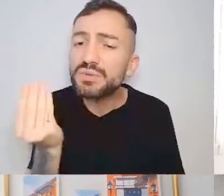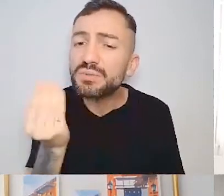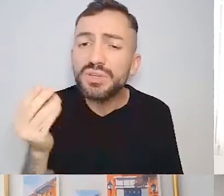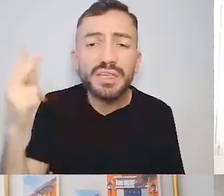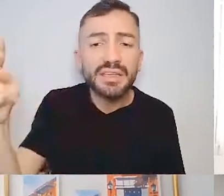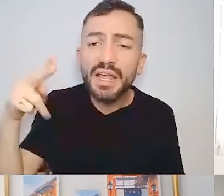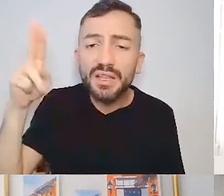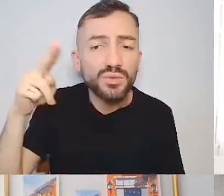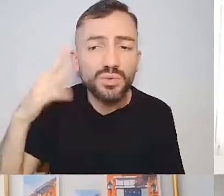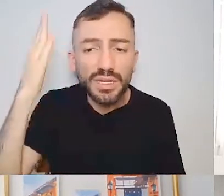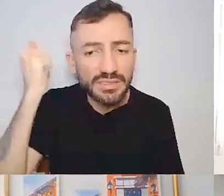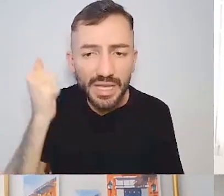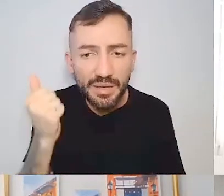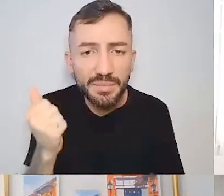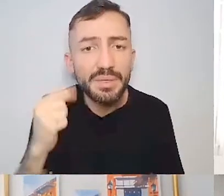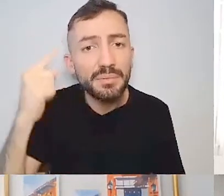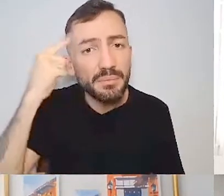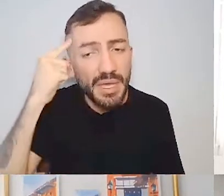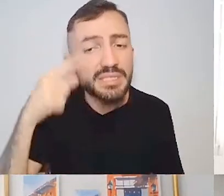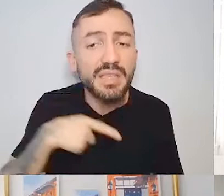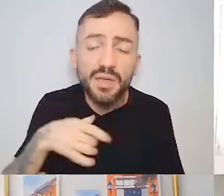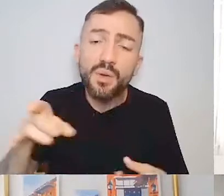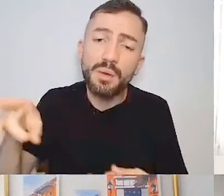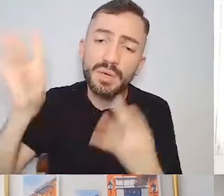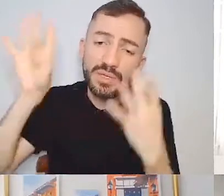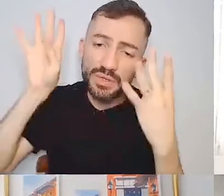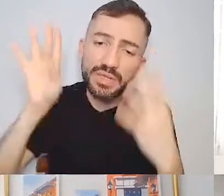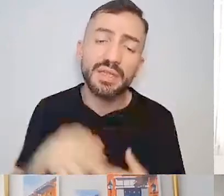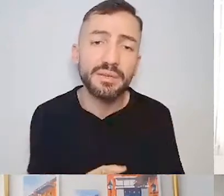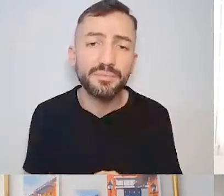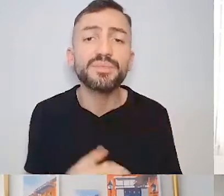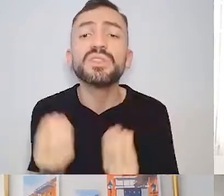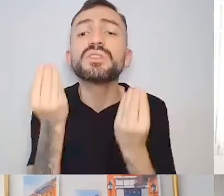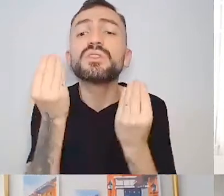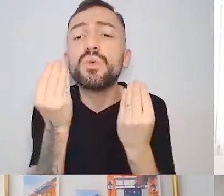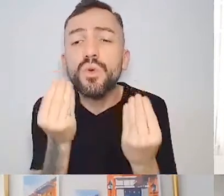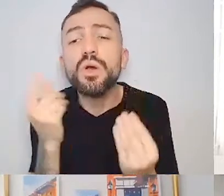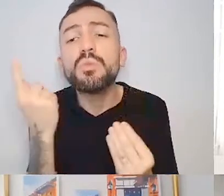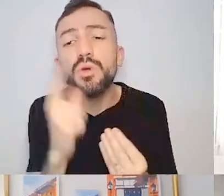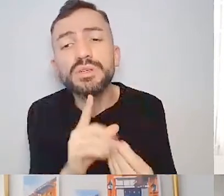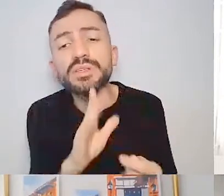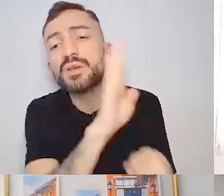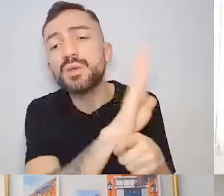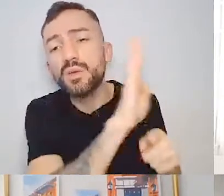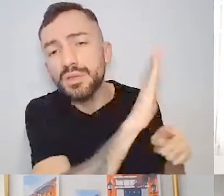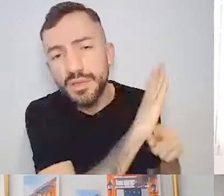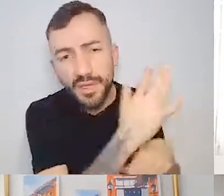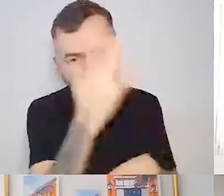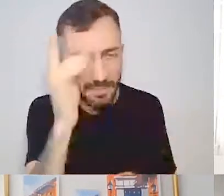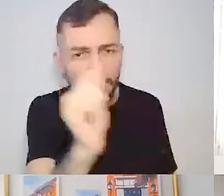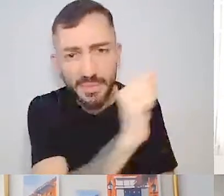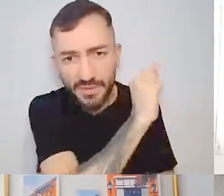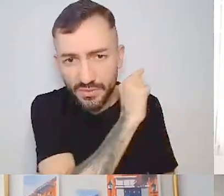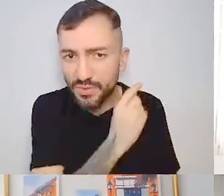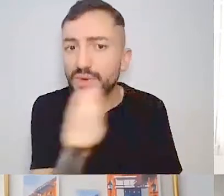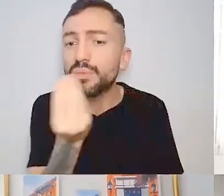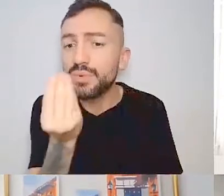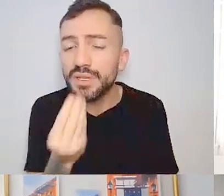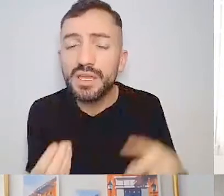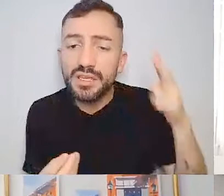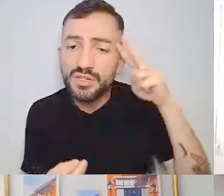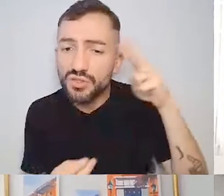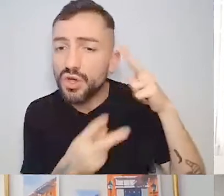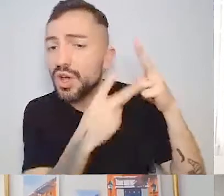achar que abandonei porque quis. Como podemos, então, cuidar melhor dessas pessoas para que não tenham suas histórias de